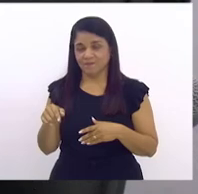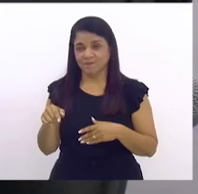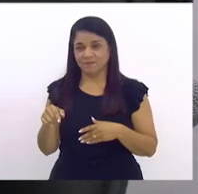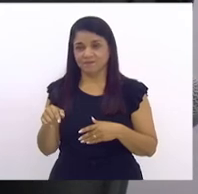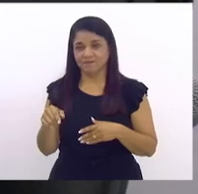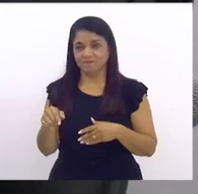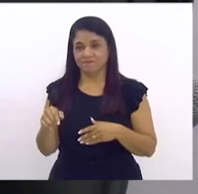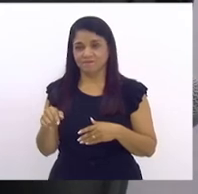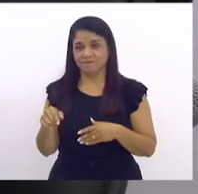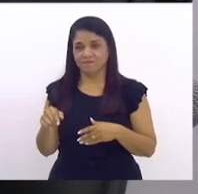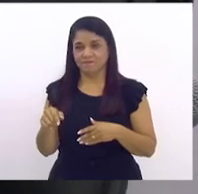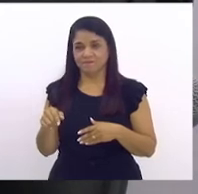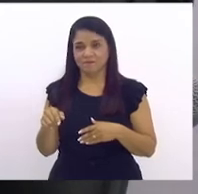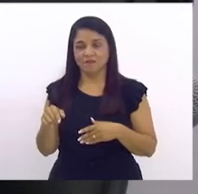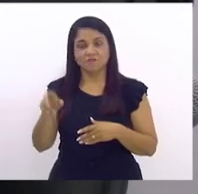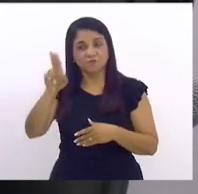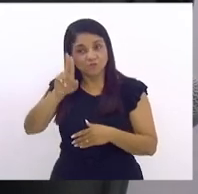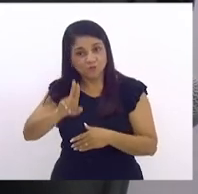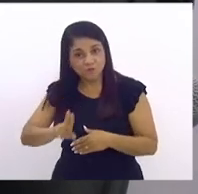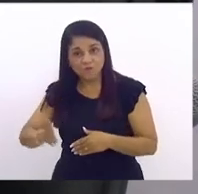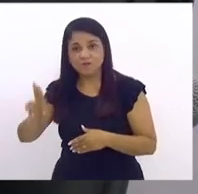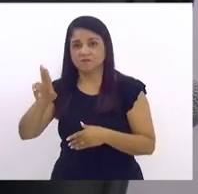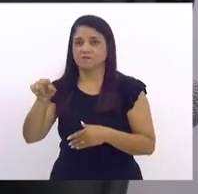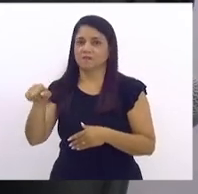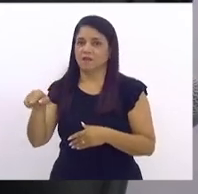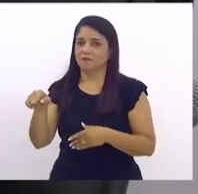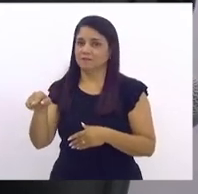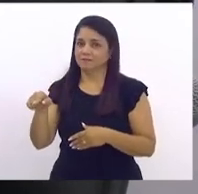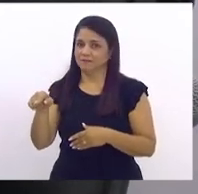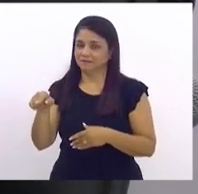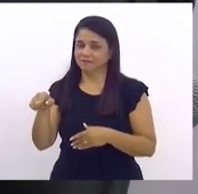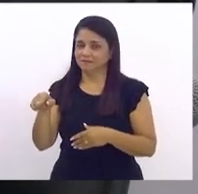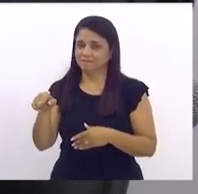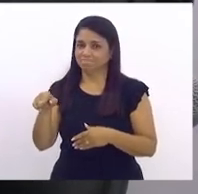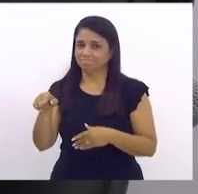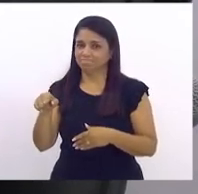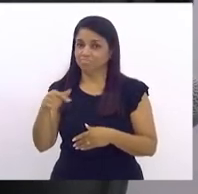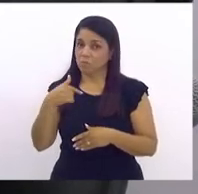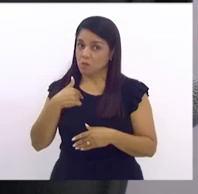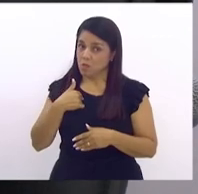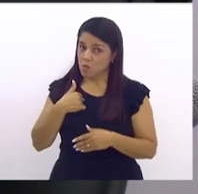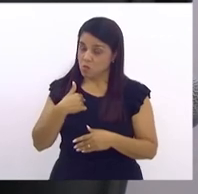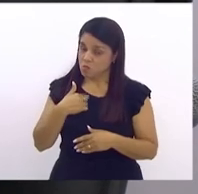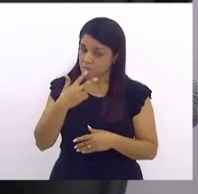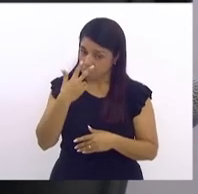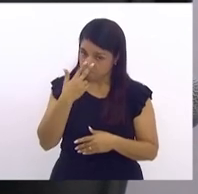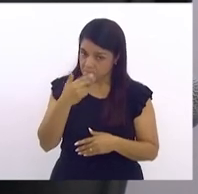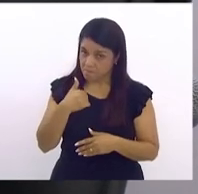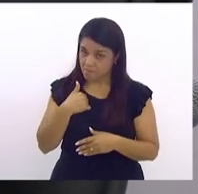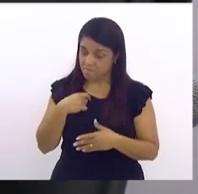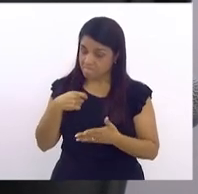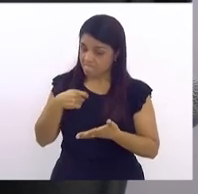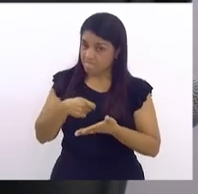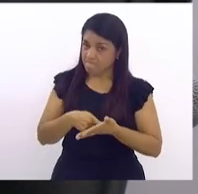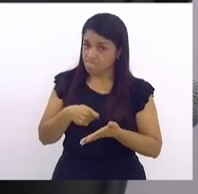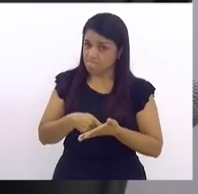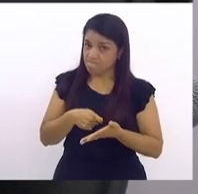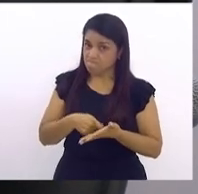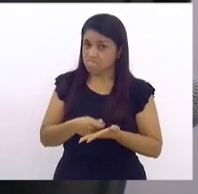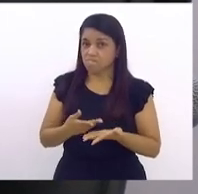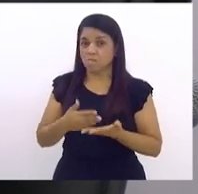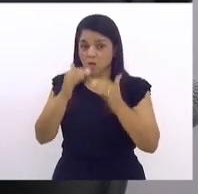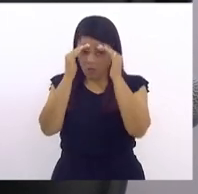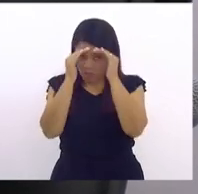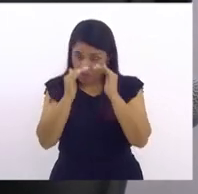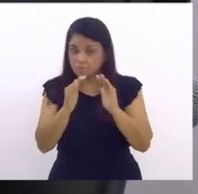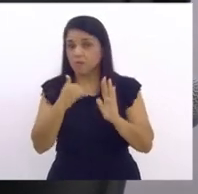para as universidades, me parece, salvo melhor juízo, uma forçação de barra, com todo respeito